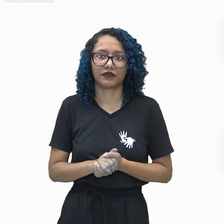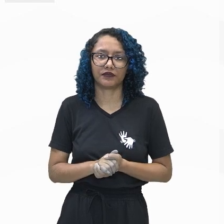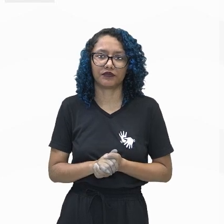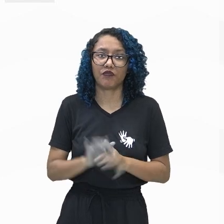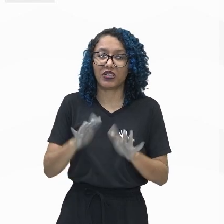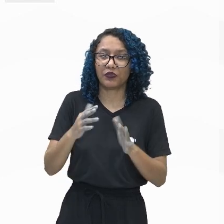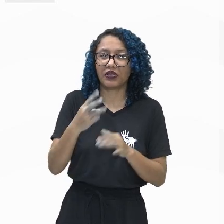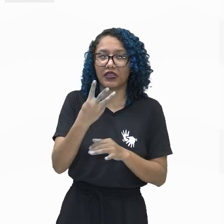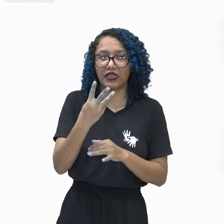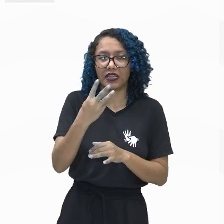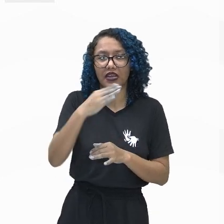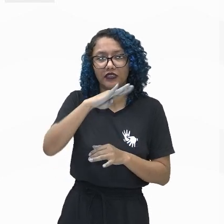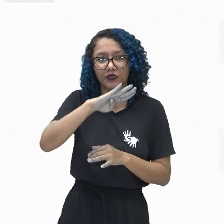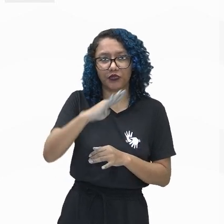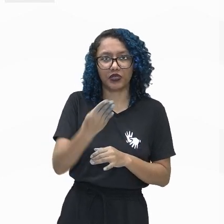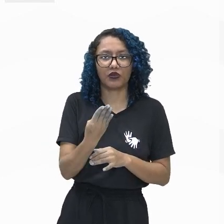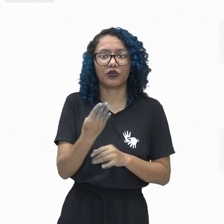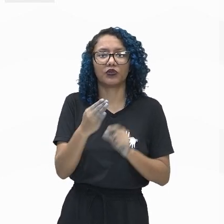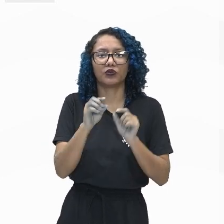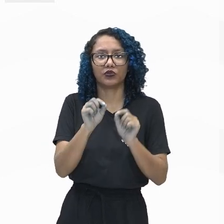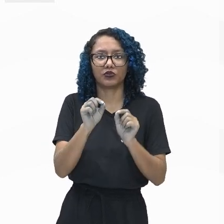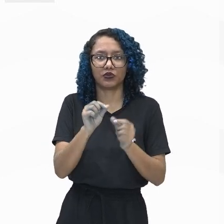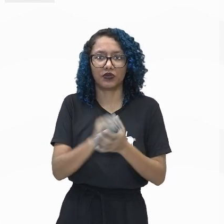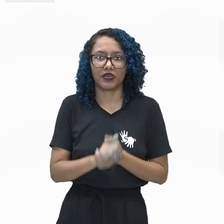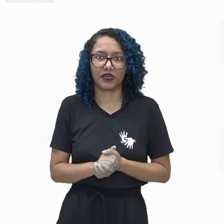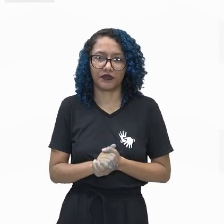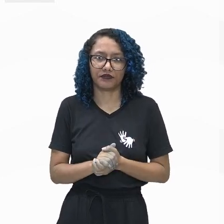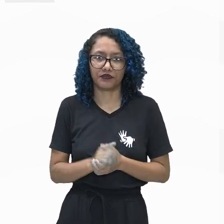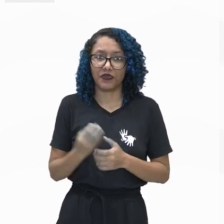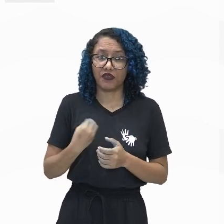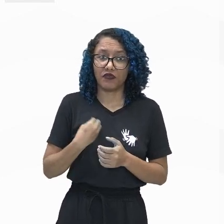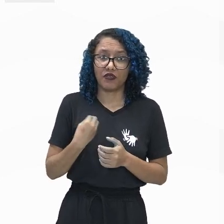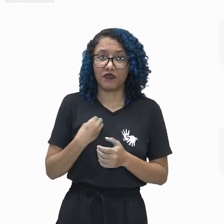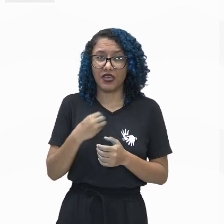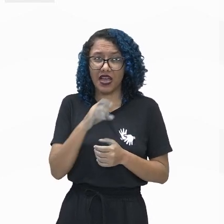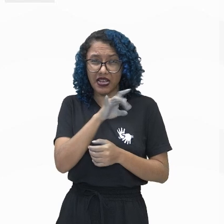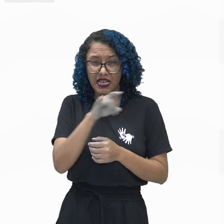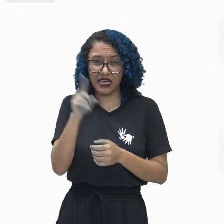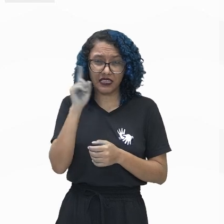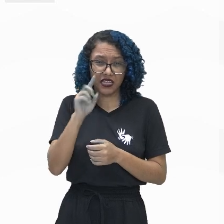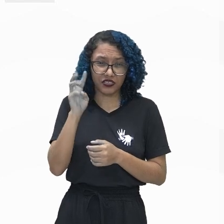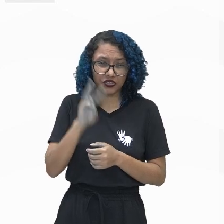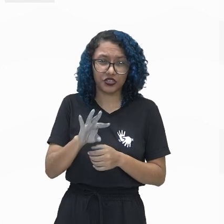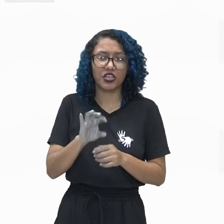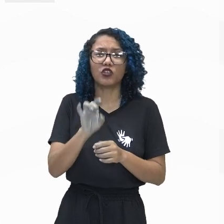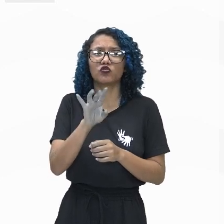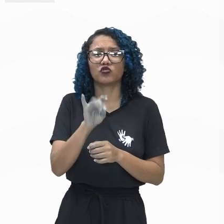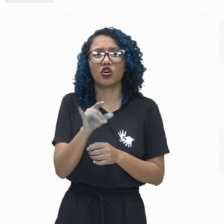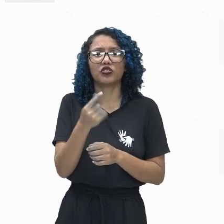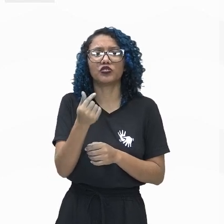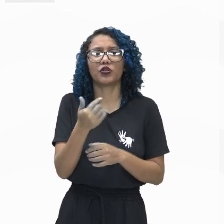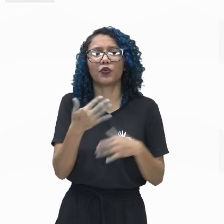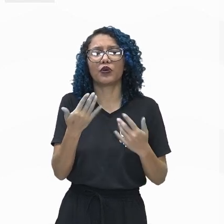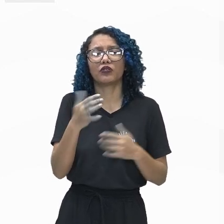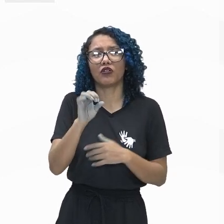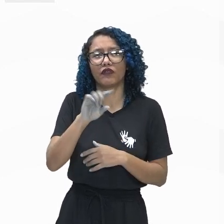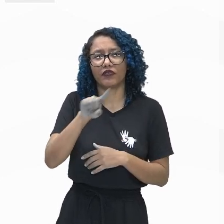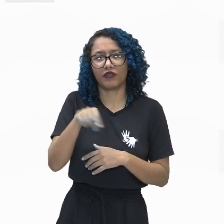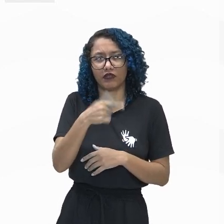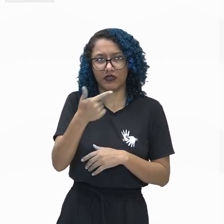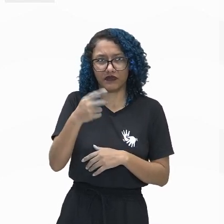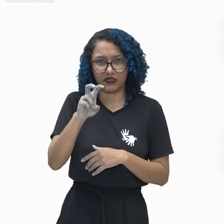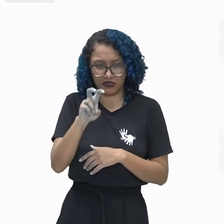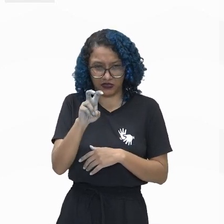bilhões apenas com 9,25 centavos por dia. E parte